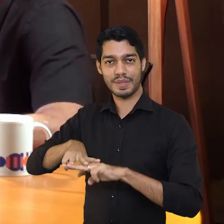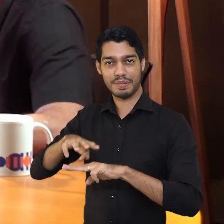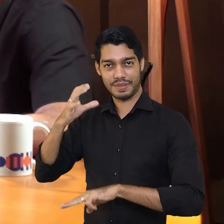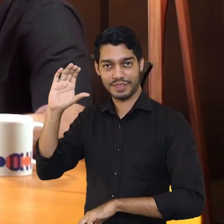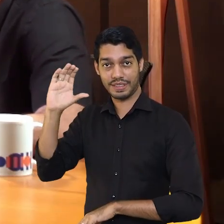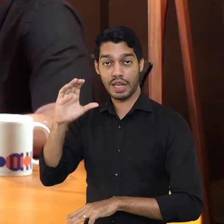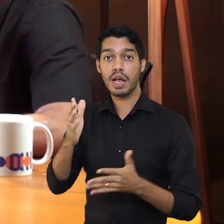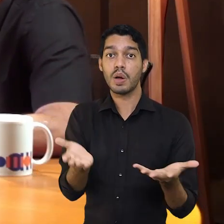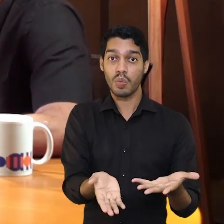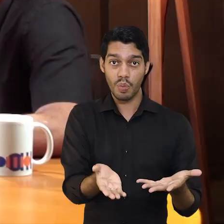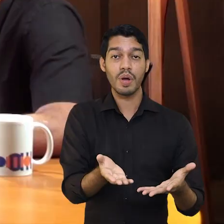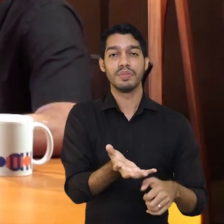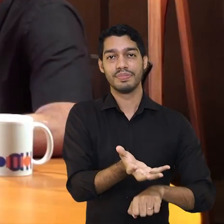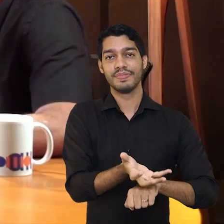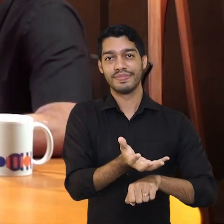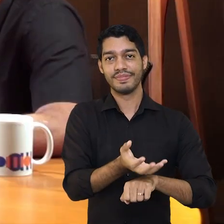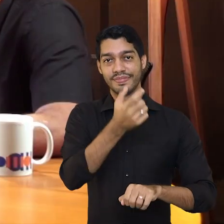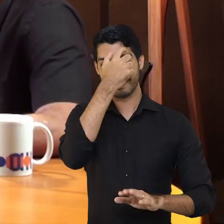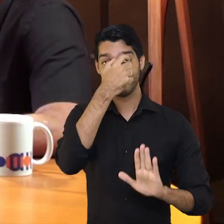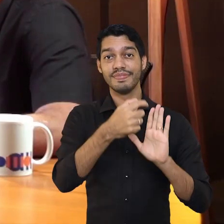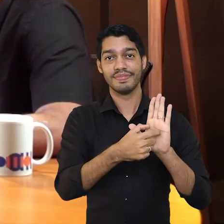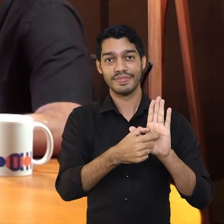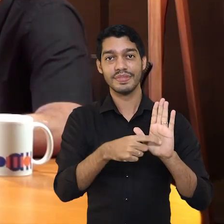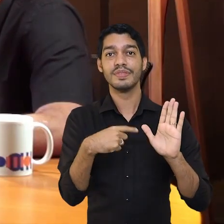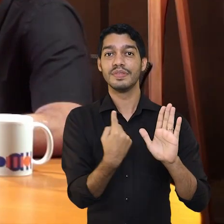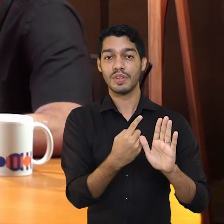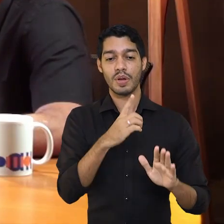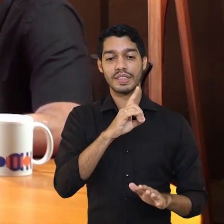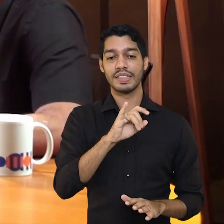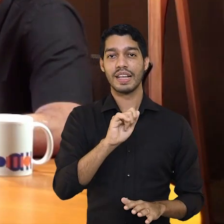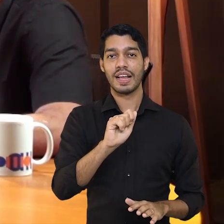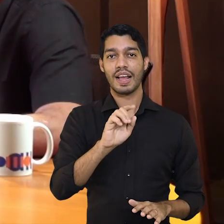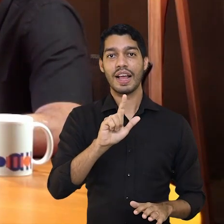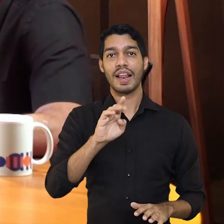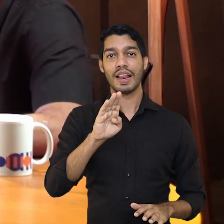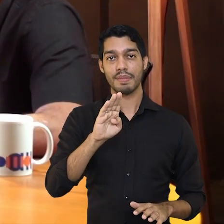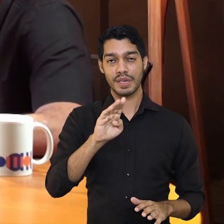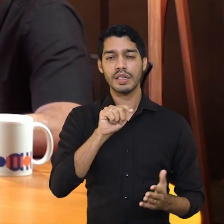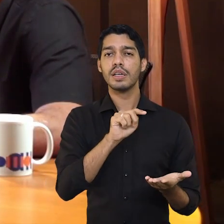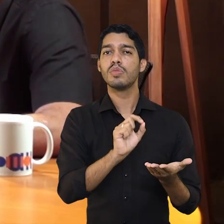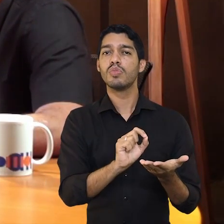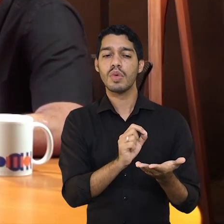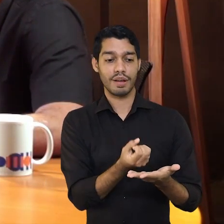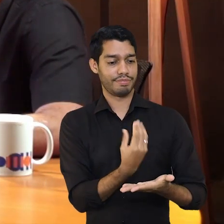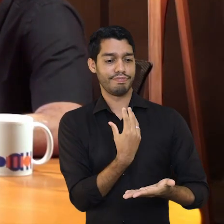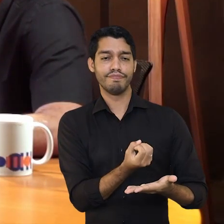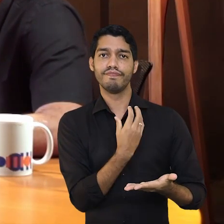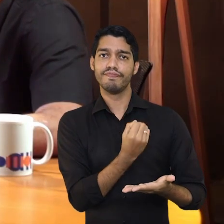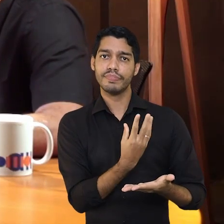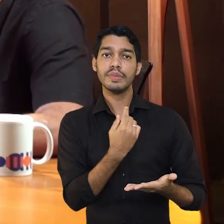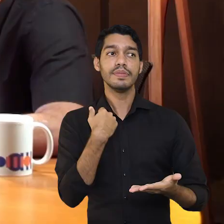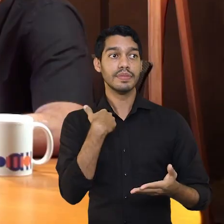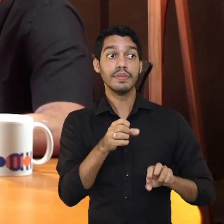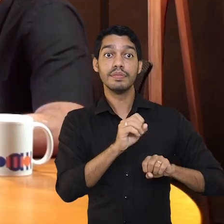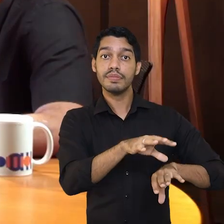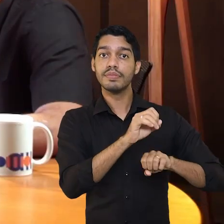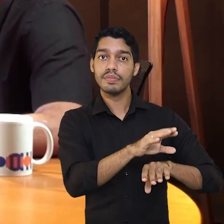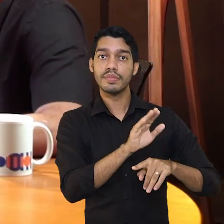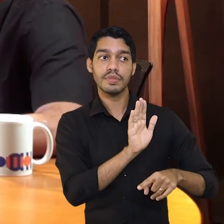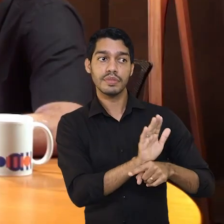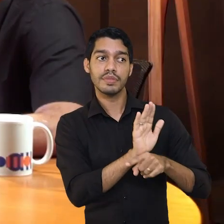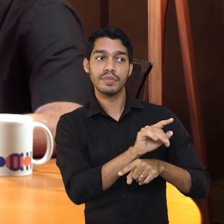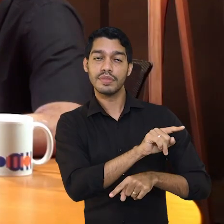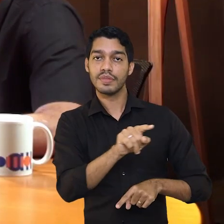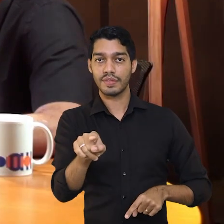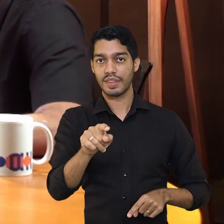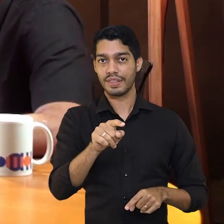é uma disciplina de inteligência artificial, que a gente chama de Dialab. E o Dialab é um tempo em que a gente consegue mostrar para esse aluno